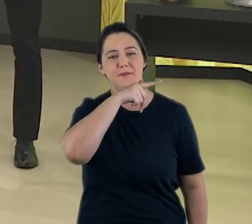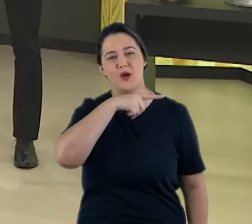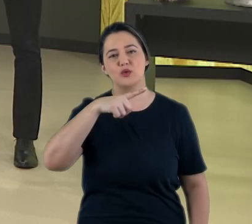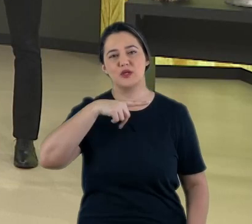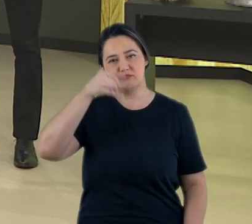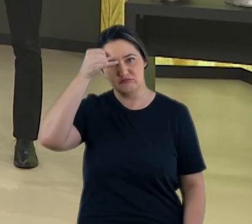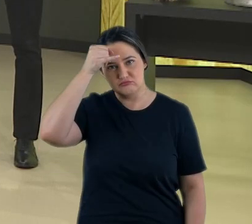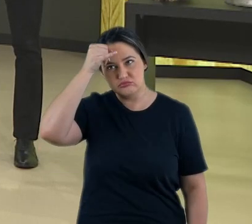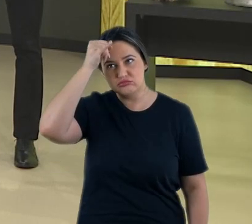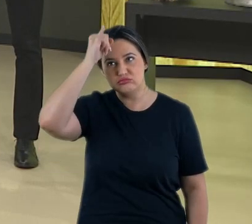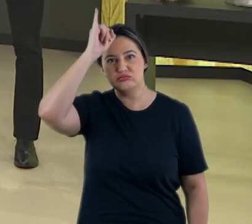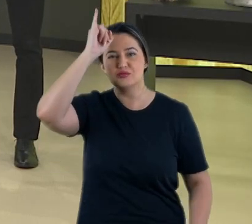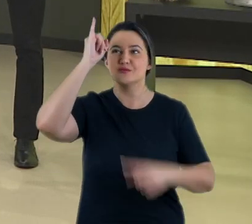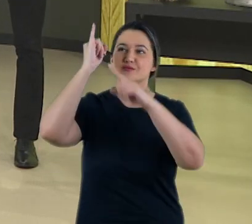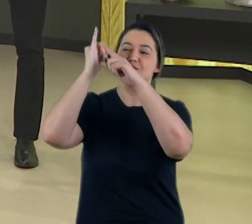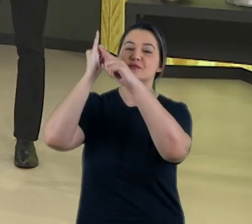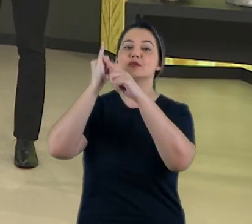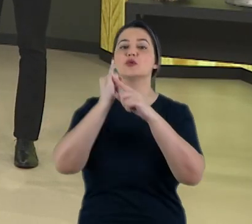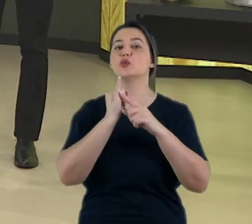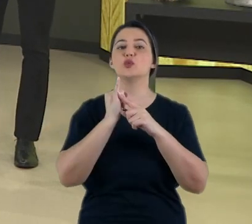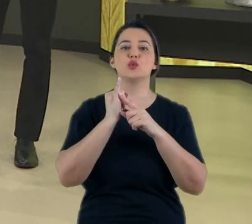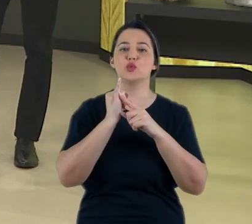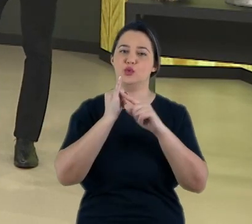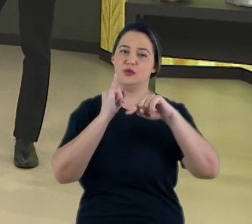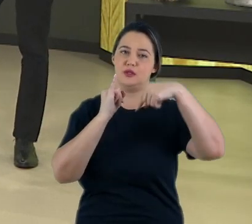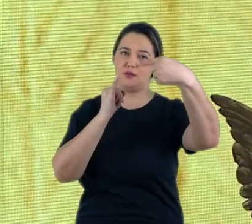eu falarei aos poucos nesse programa.